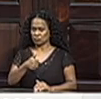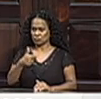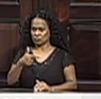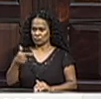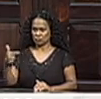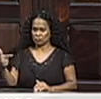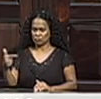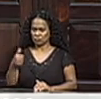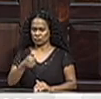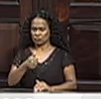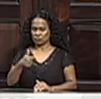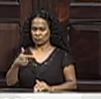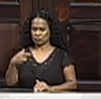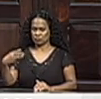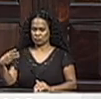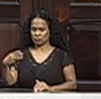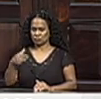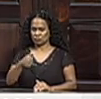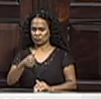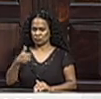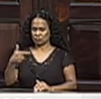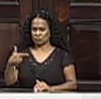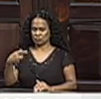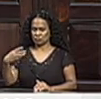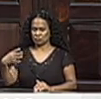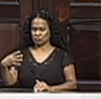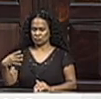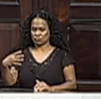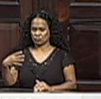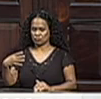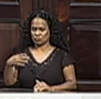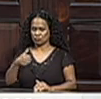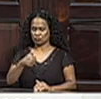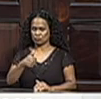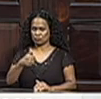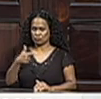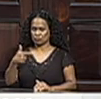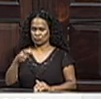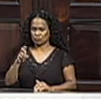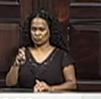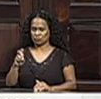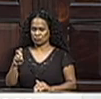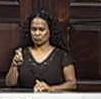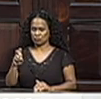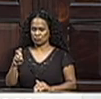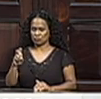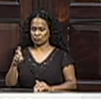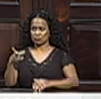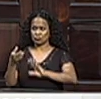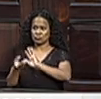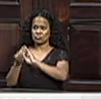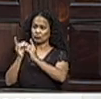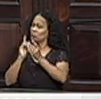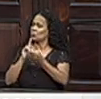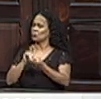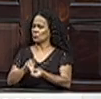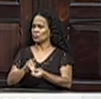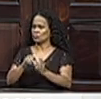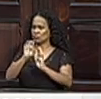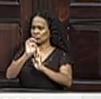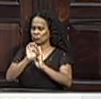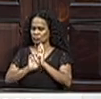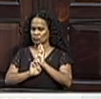122, 123, 124 e 125. Contrário às demais